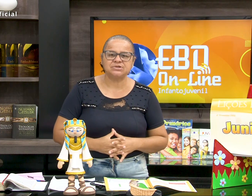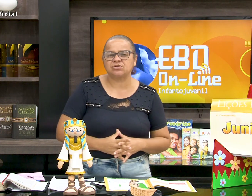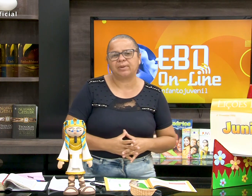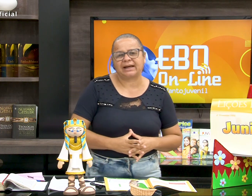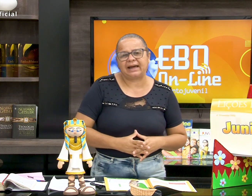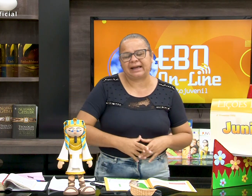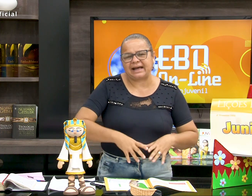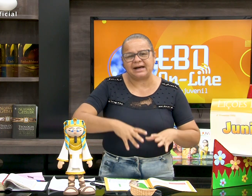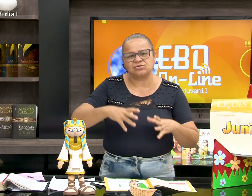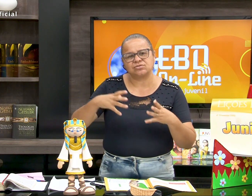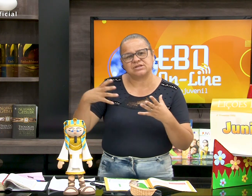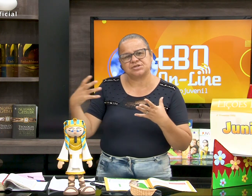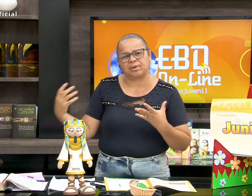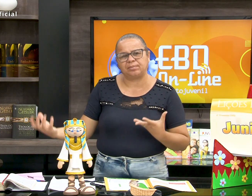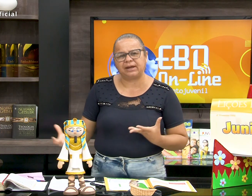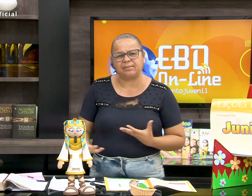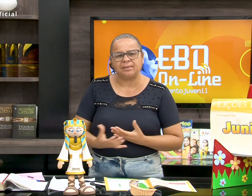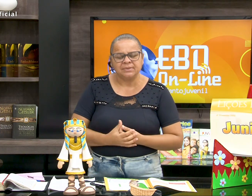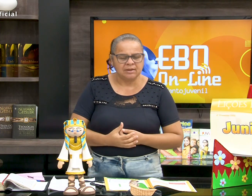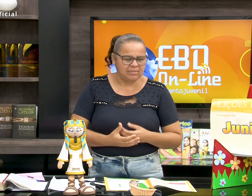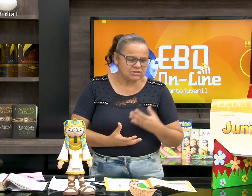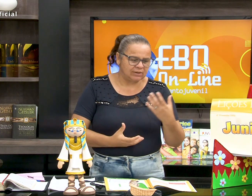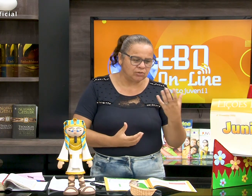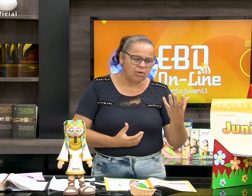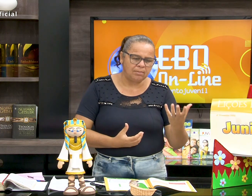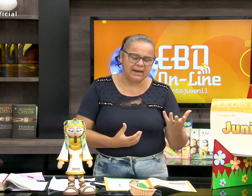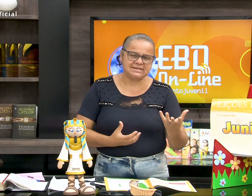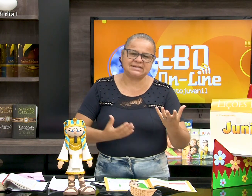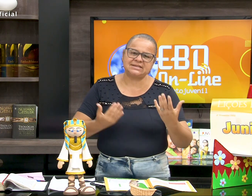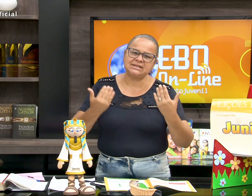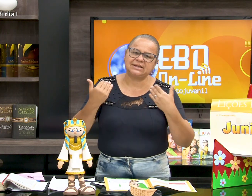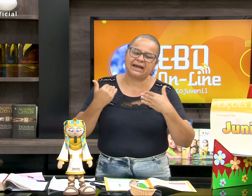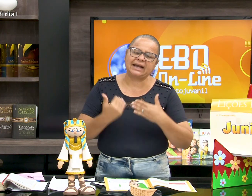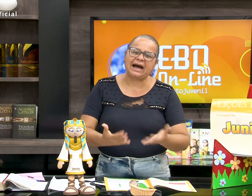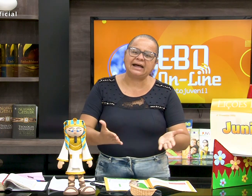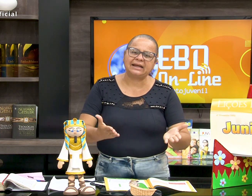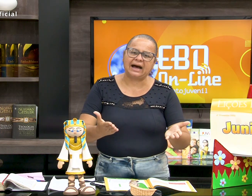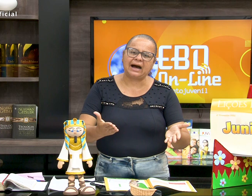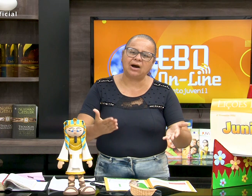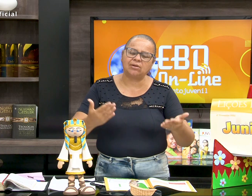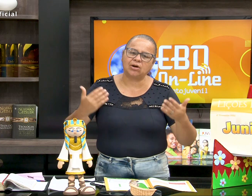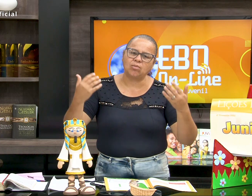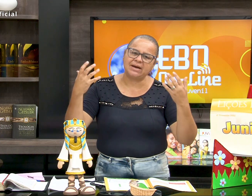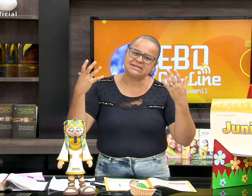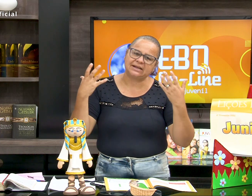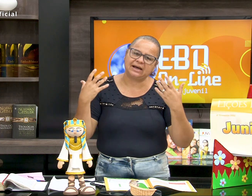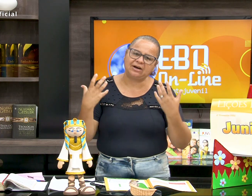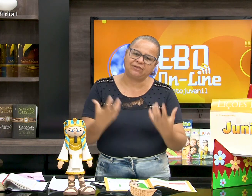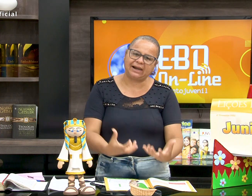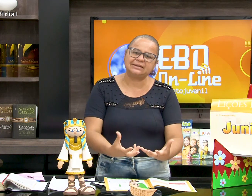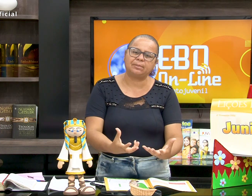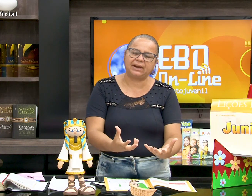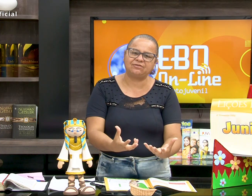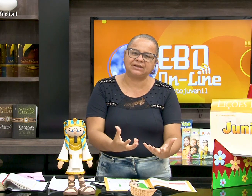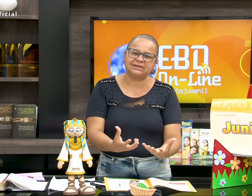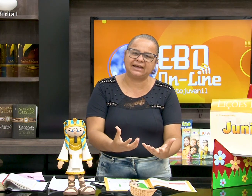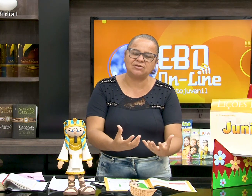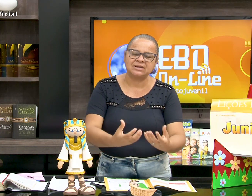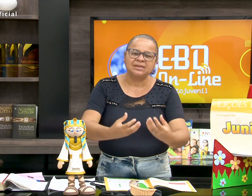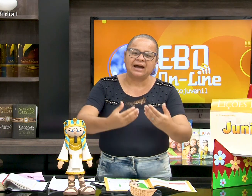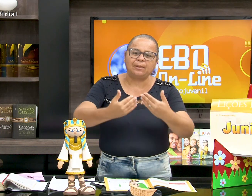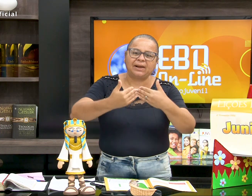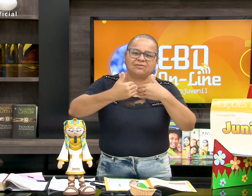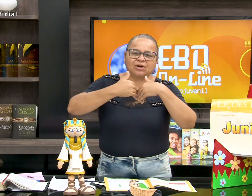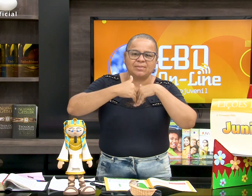aula, sobrecarregado com seus problemas, mas quando começa a se entregar na aula, começa a falar da palavra de